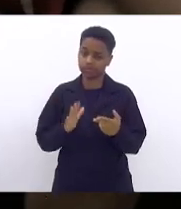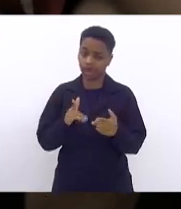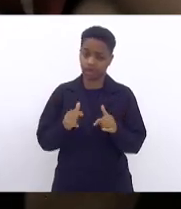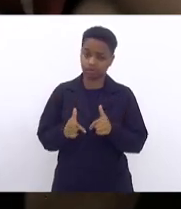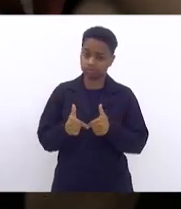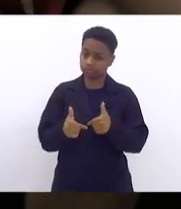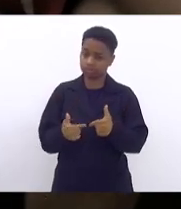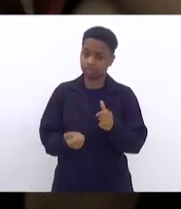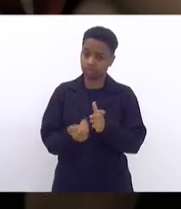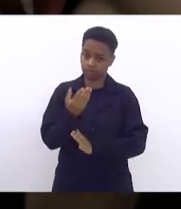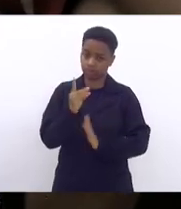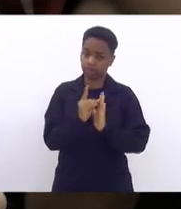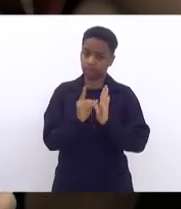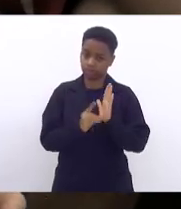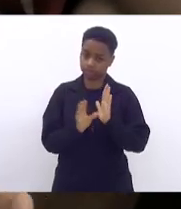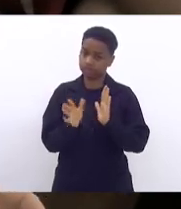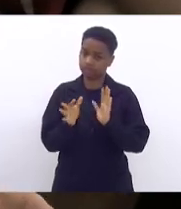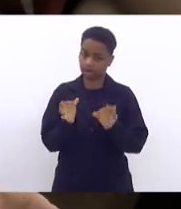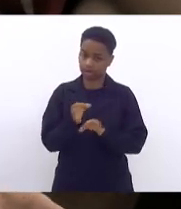decreto, porque